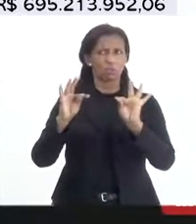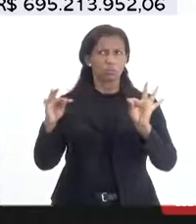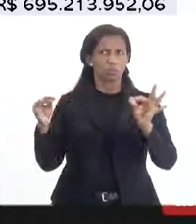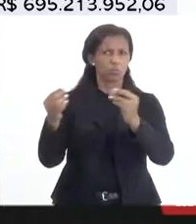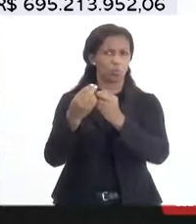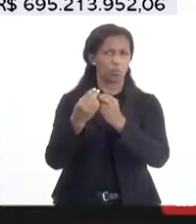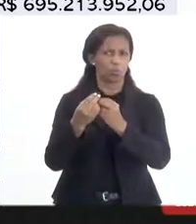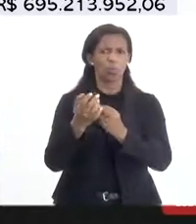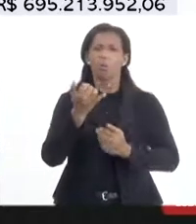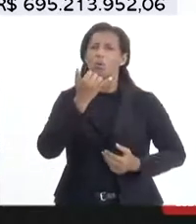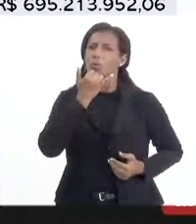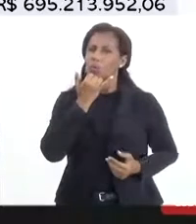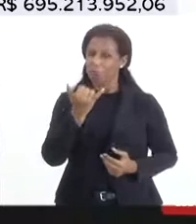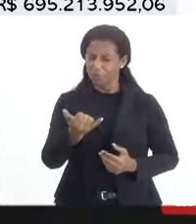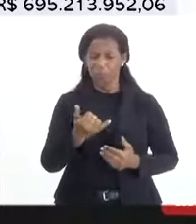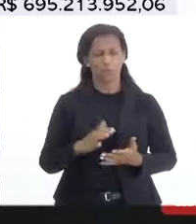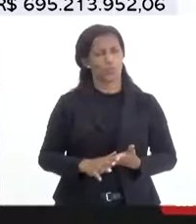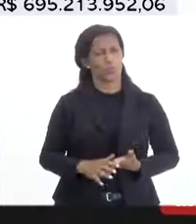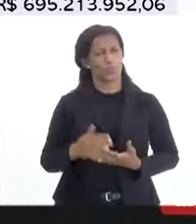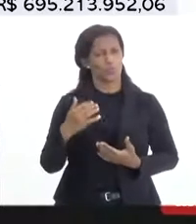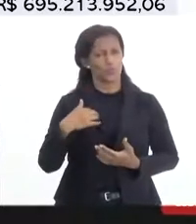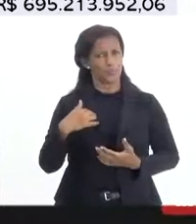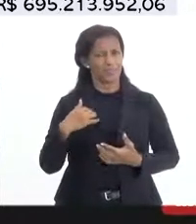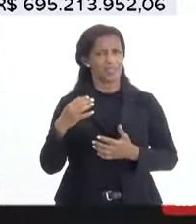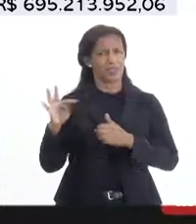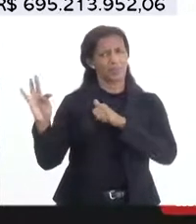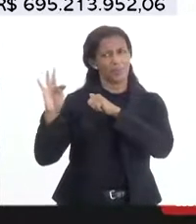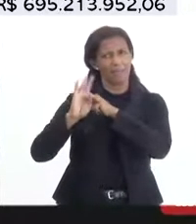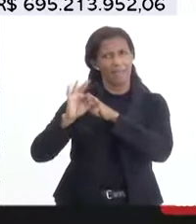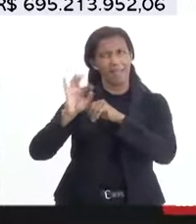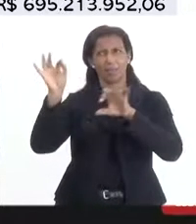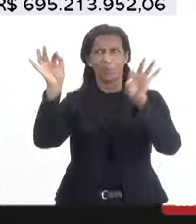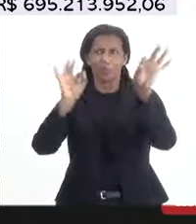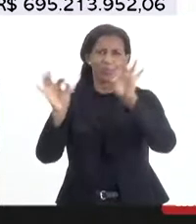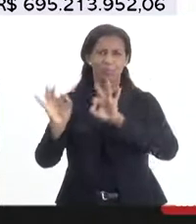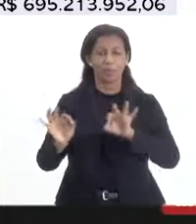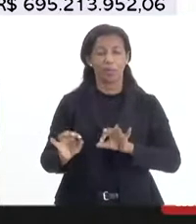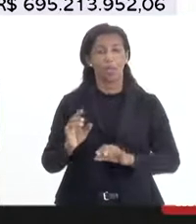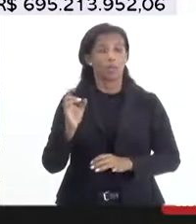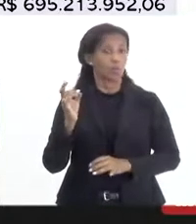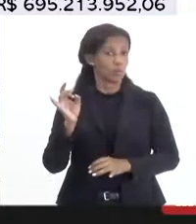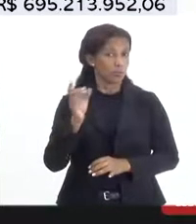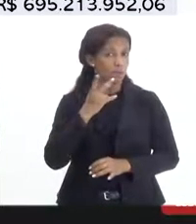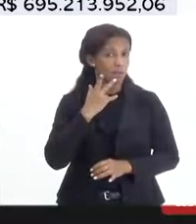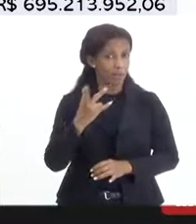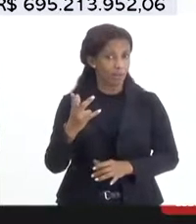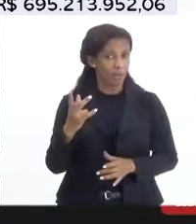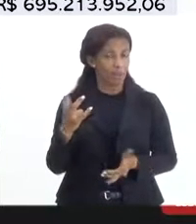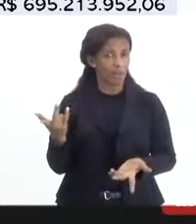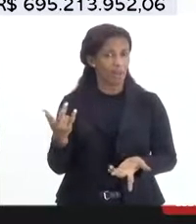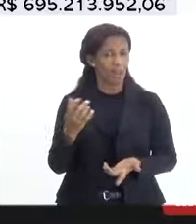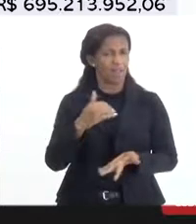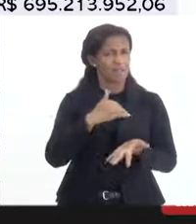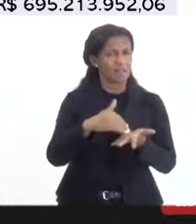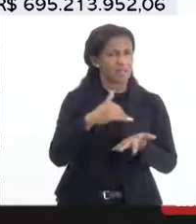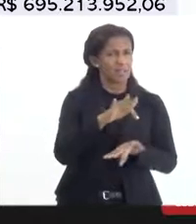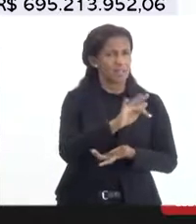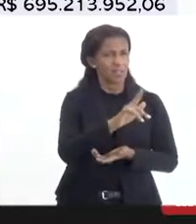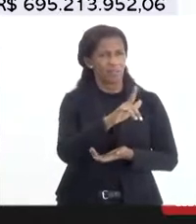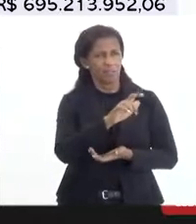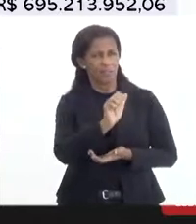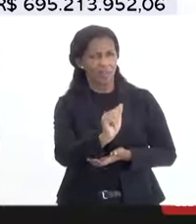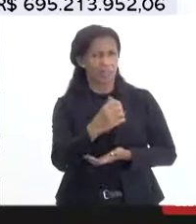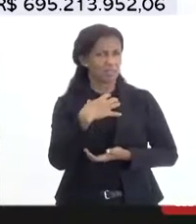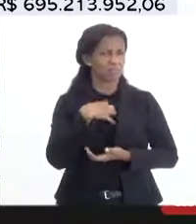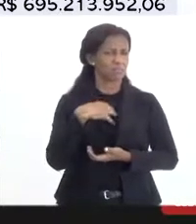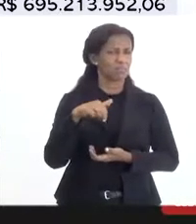deputados, desculpa se eu estou sendo muito prolixo, estou sendo muito técnico, mas eu só queria assim, trazer o desconforto da Secretaria de Fazenda no sentido de que a